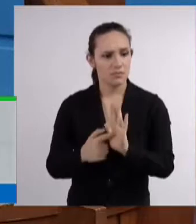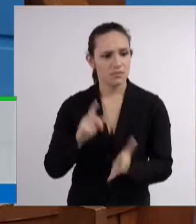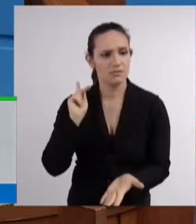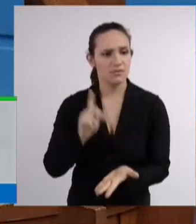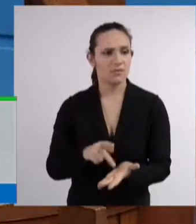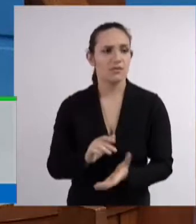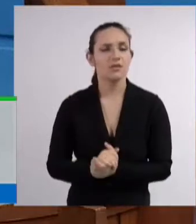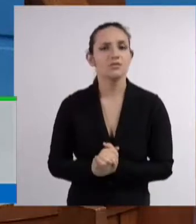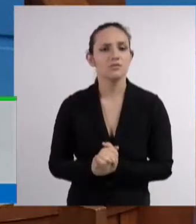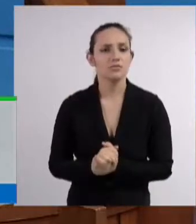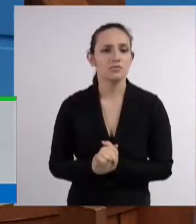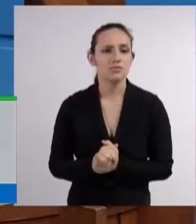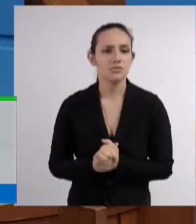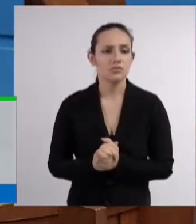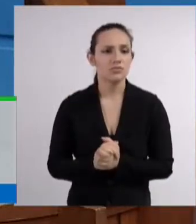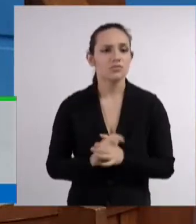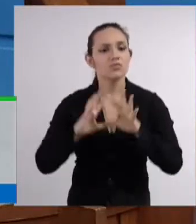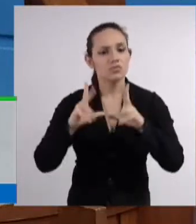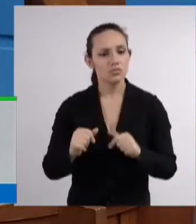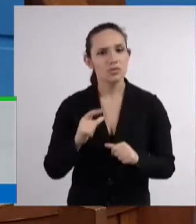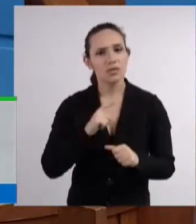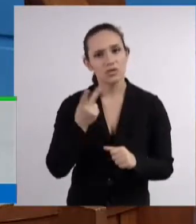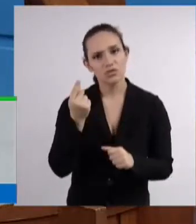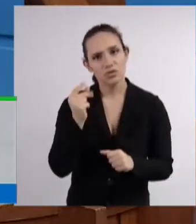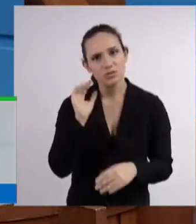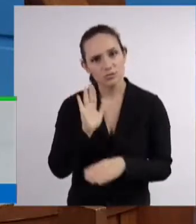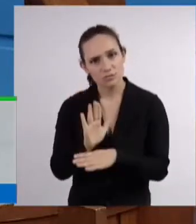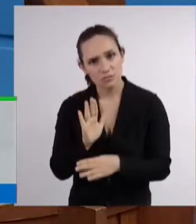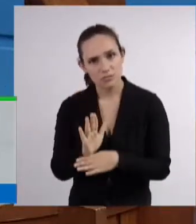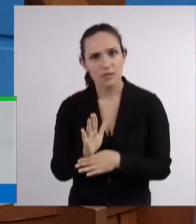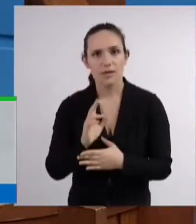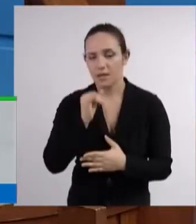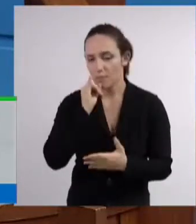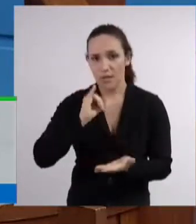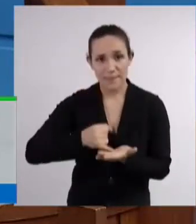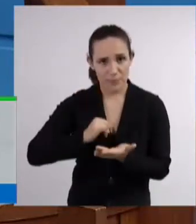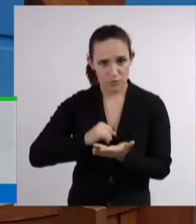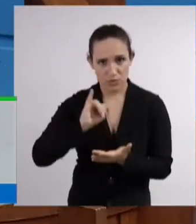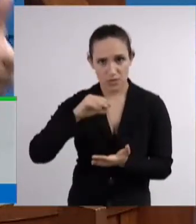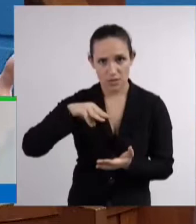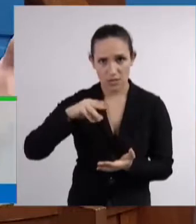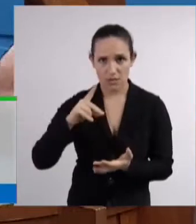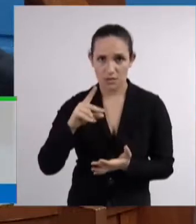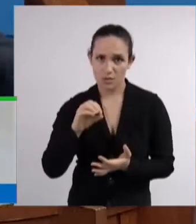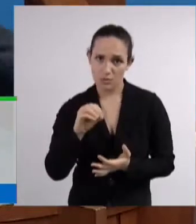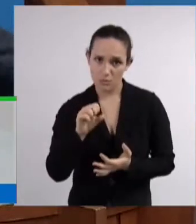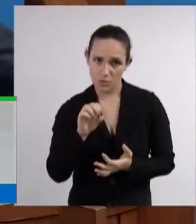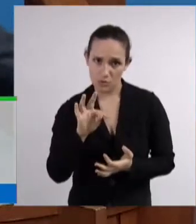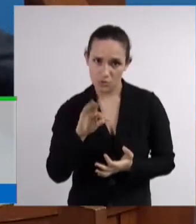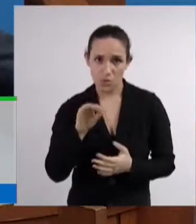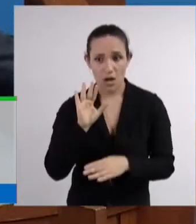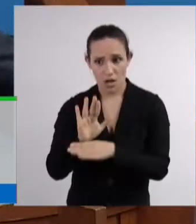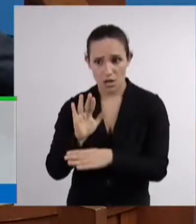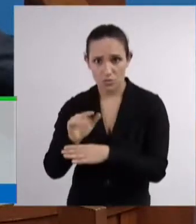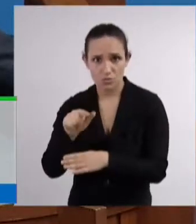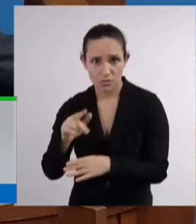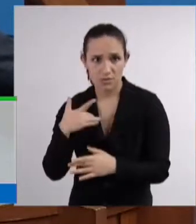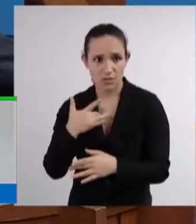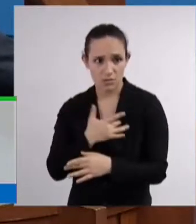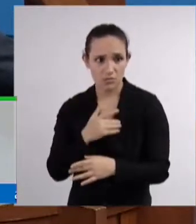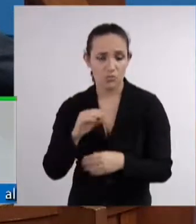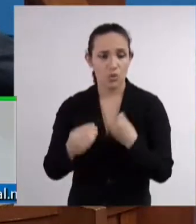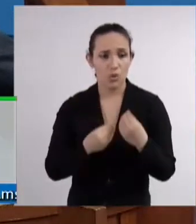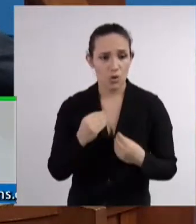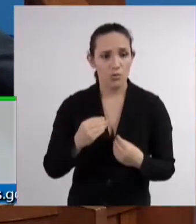realmente aquilo que nós temos de incentivos fiscais, aquilo que nós temos do aporte que a lei de responsabilidade